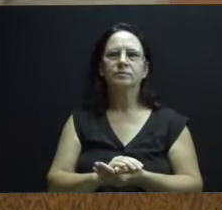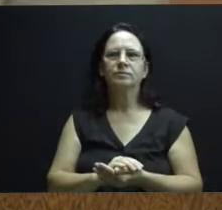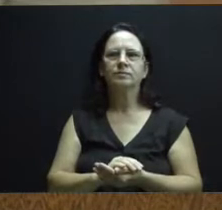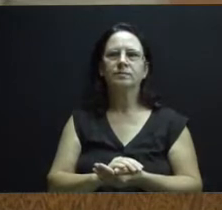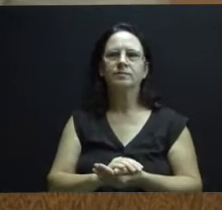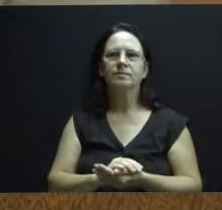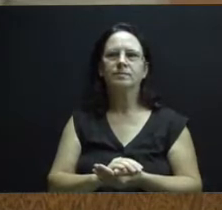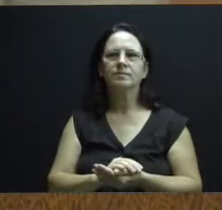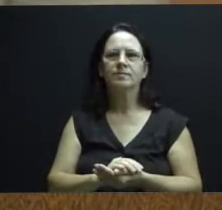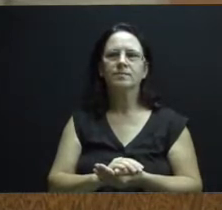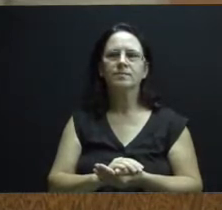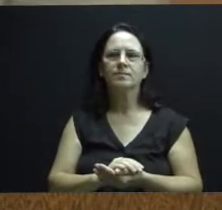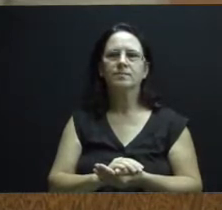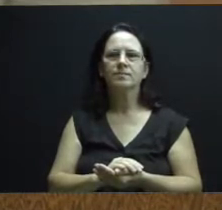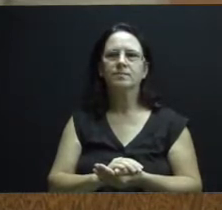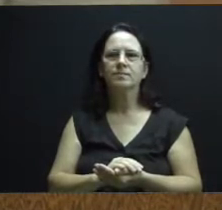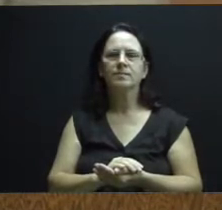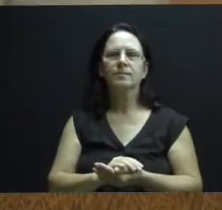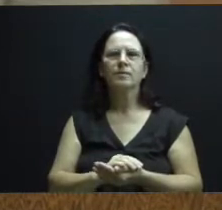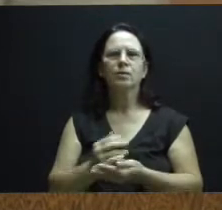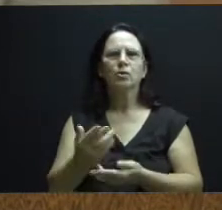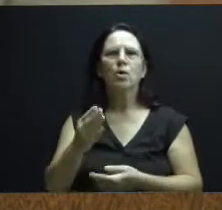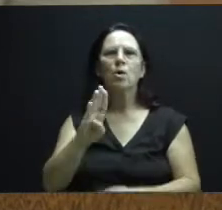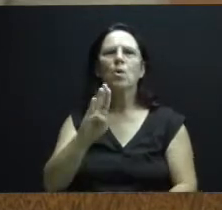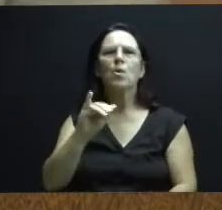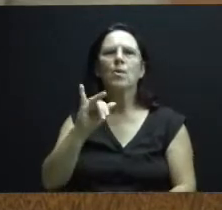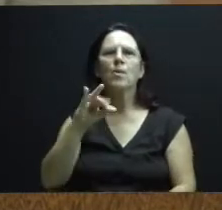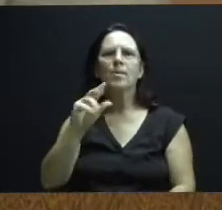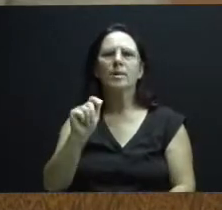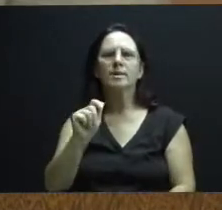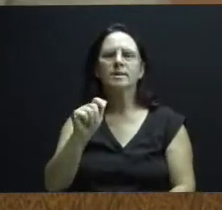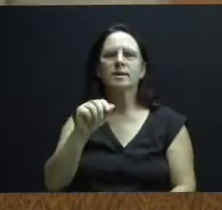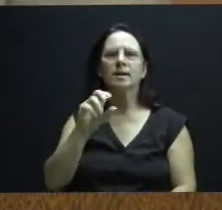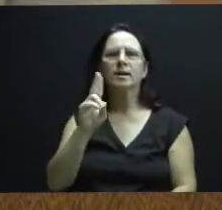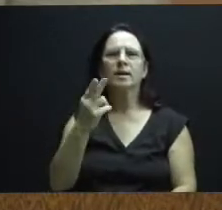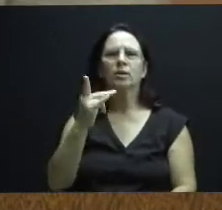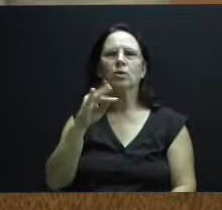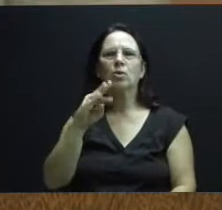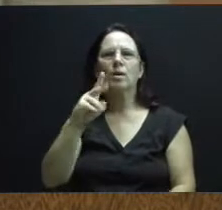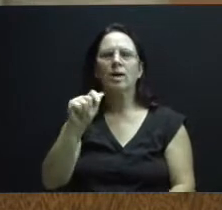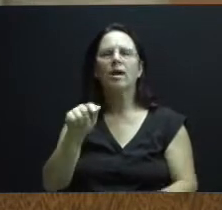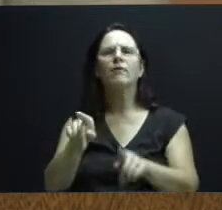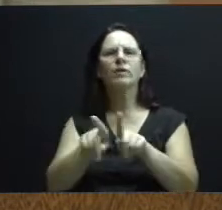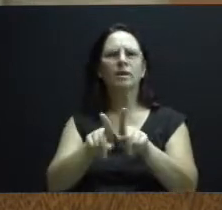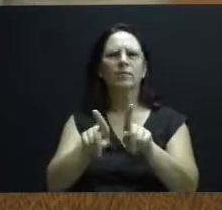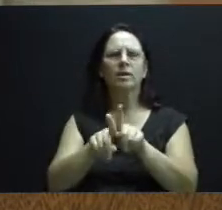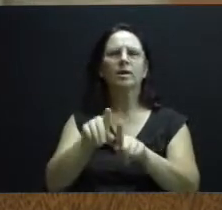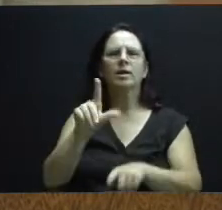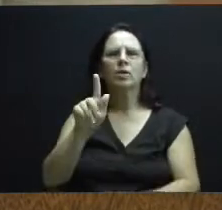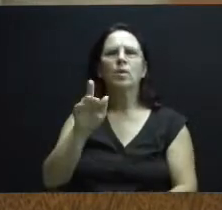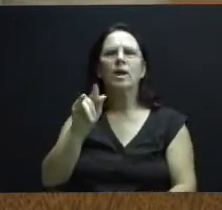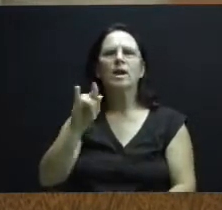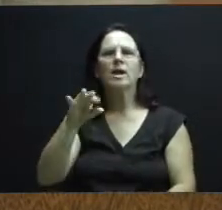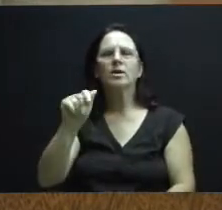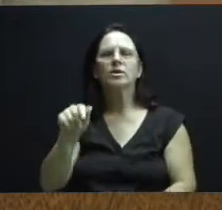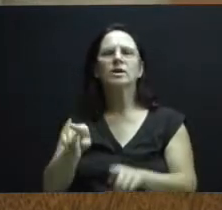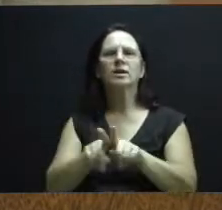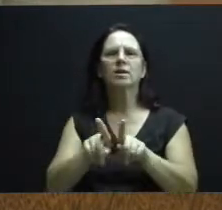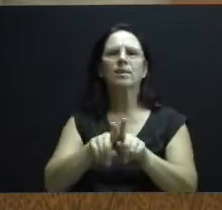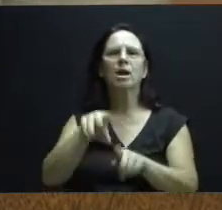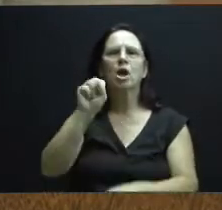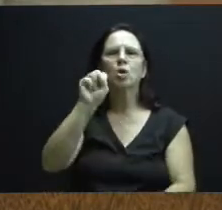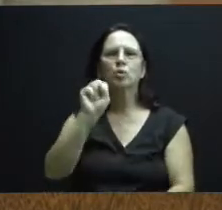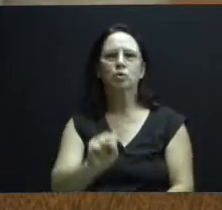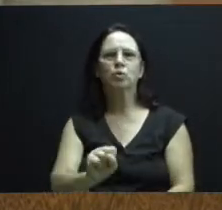limite com a bacia hidrográfica e guaratinga e também ao sul com a serra do